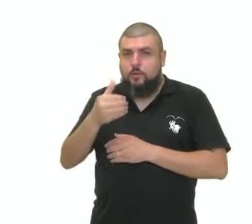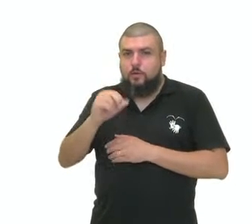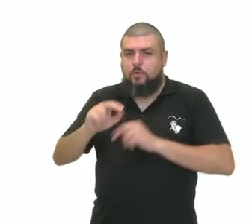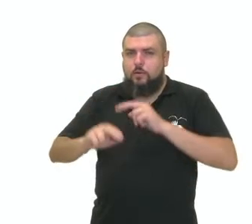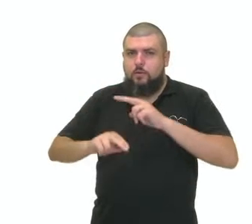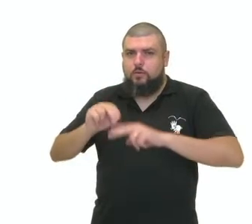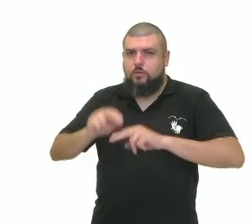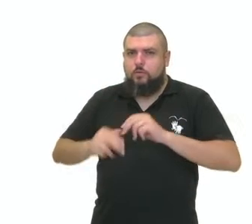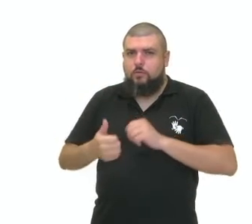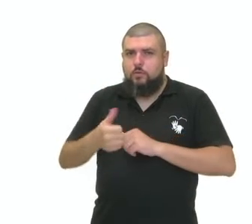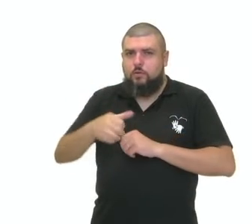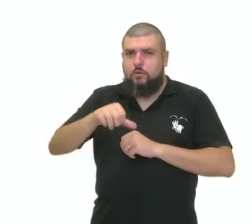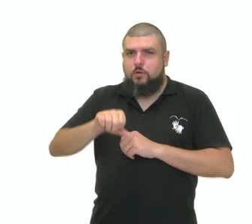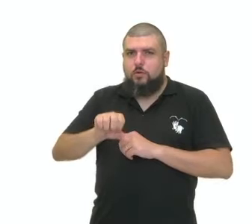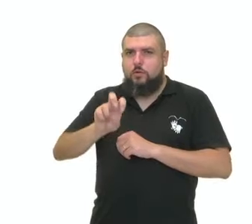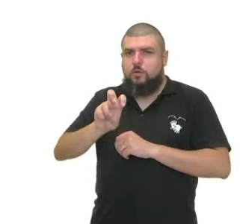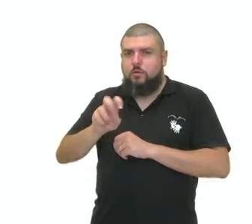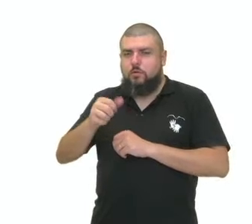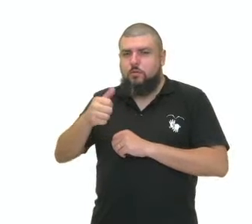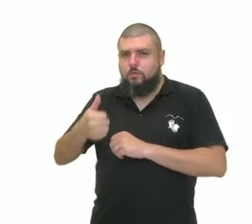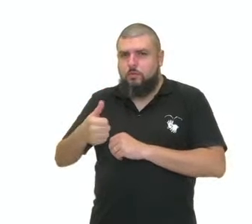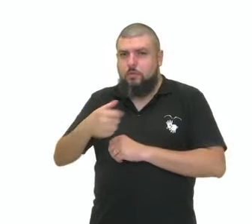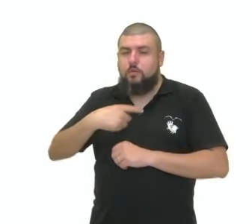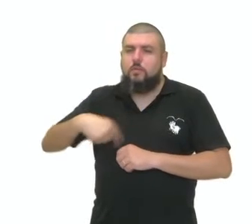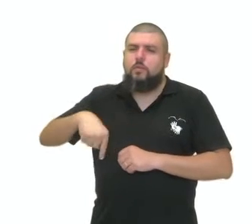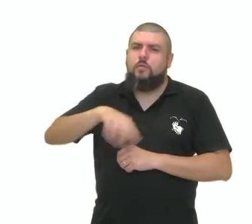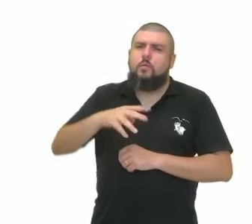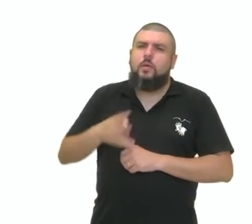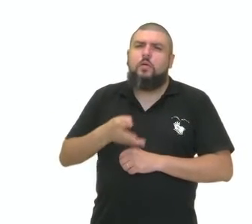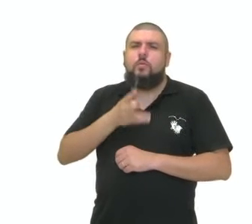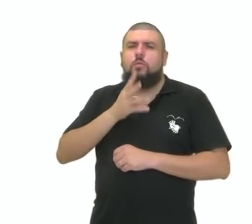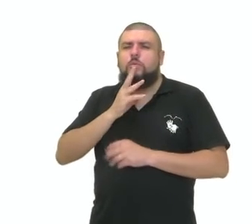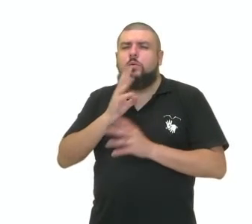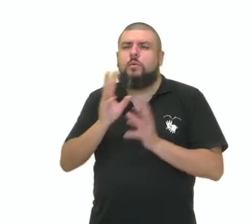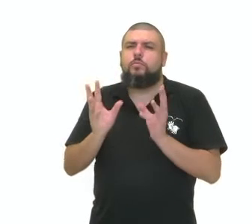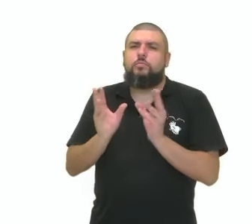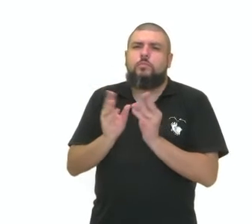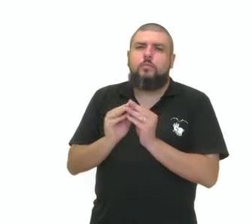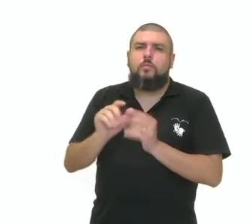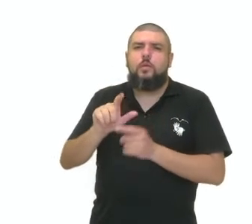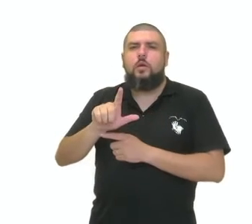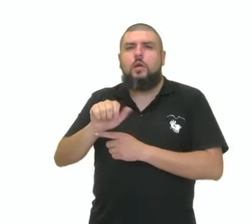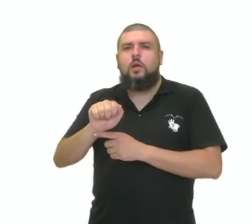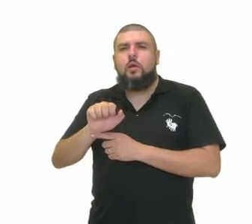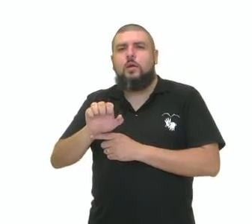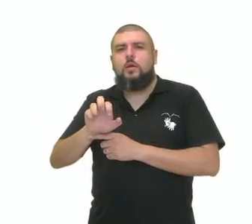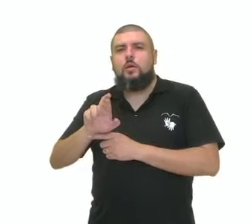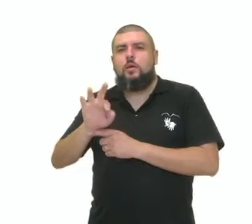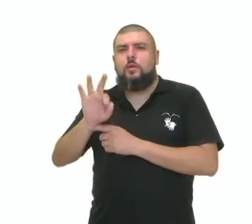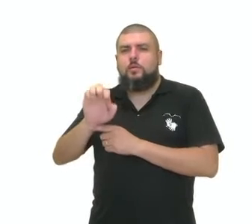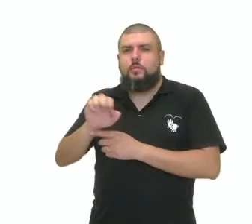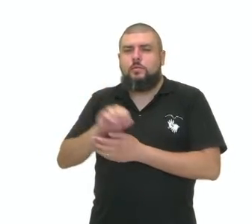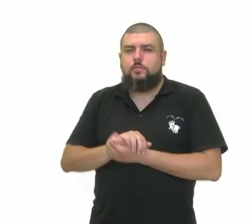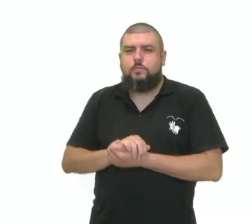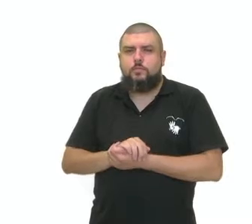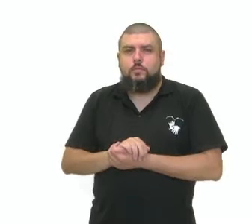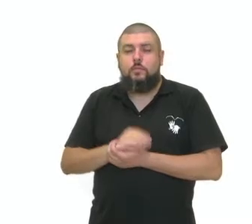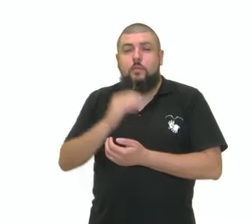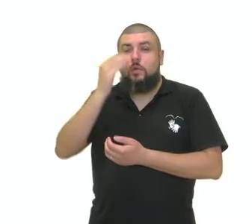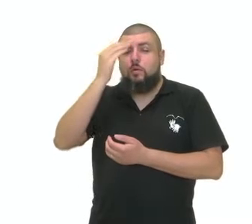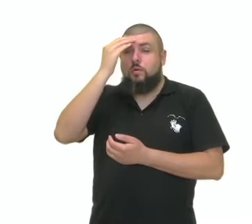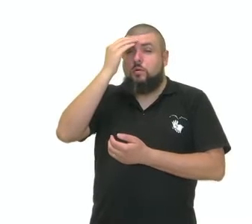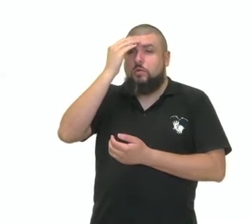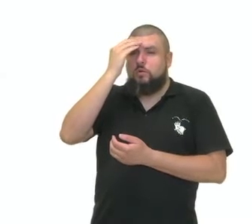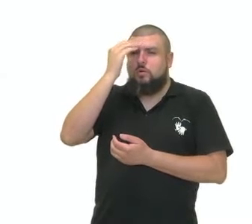10 de junho de 1951, simplesmente para nós, Laerte, e é uma cartunista e chargista brasileira, né, considerada uma